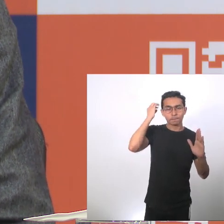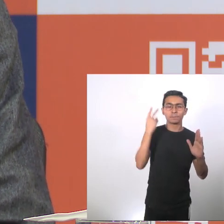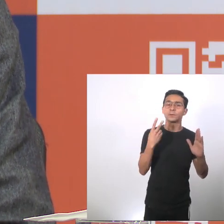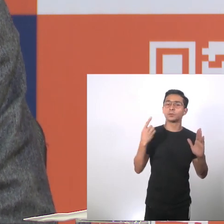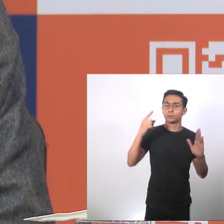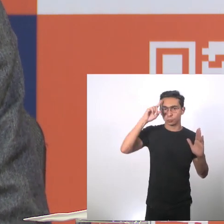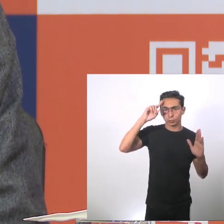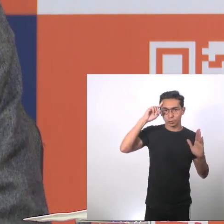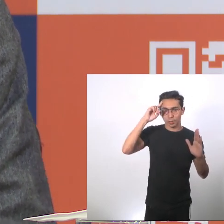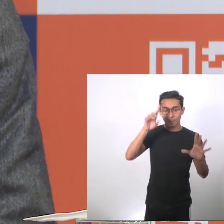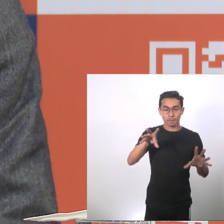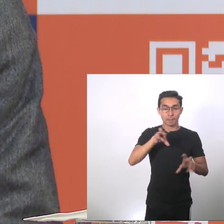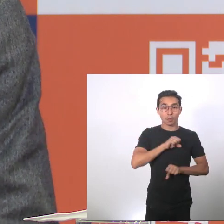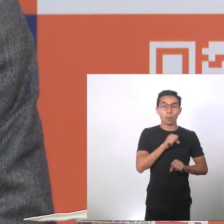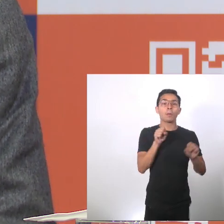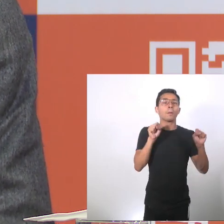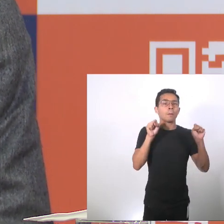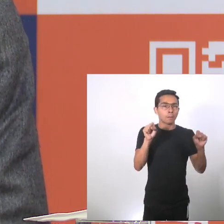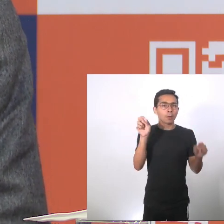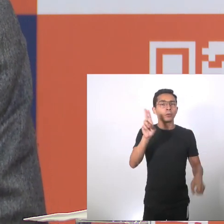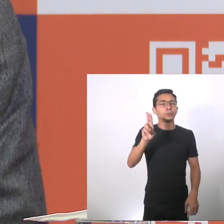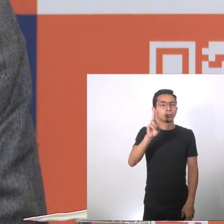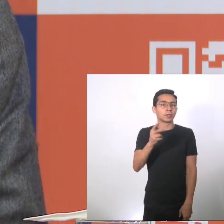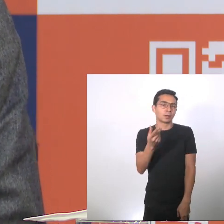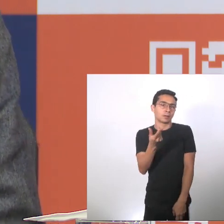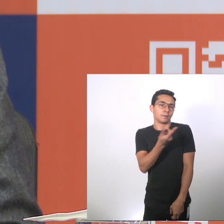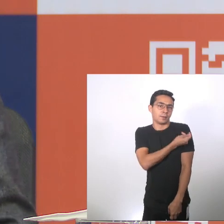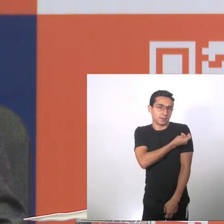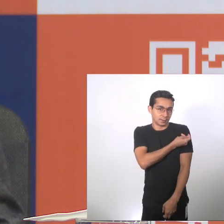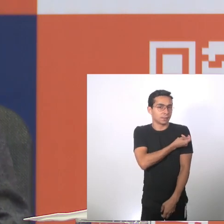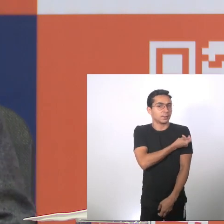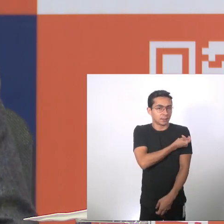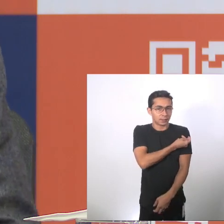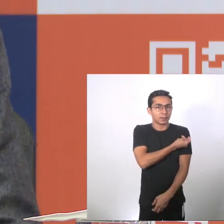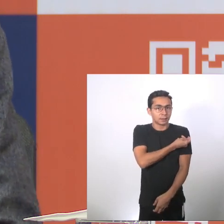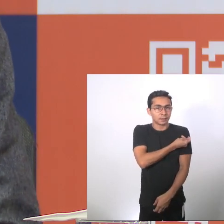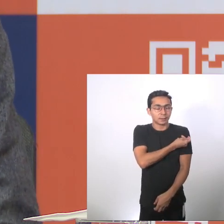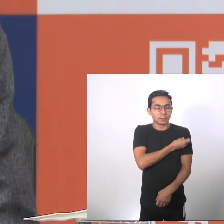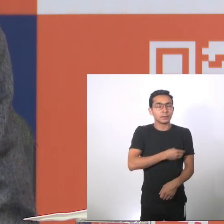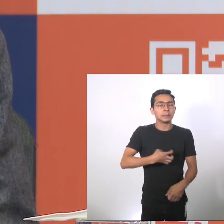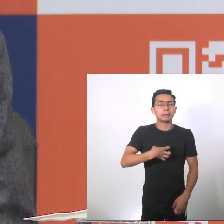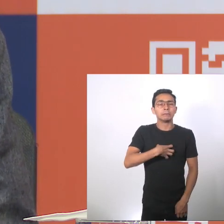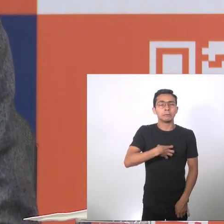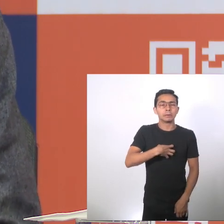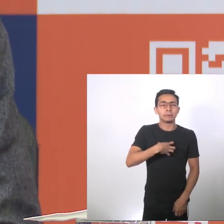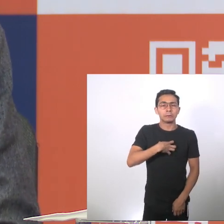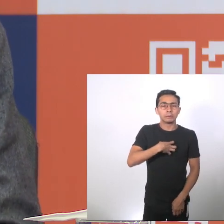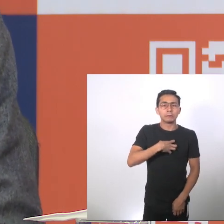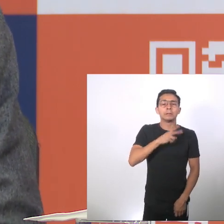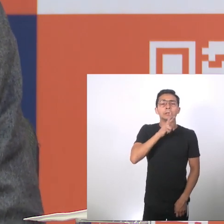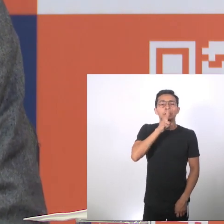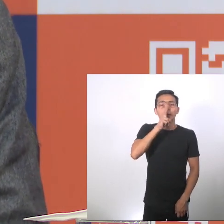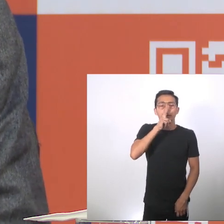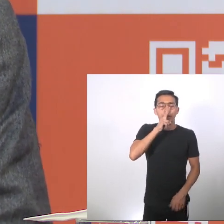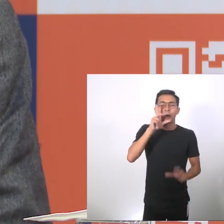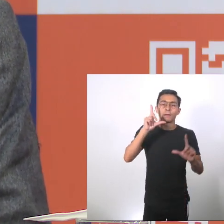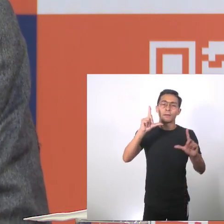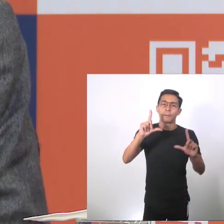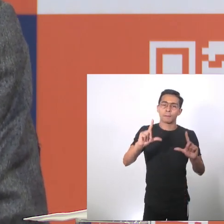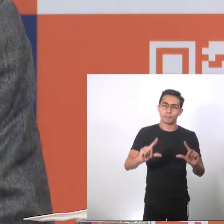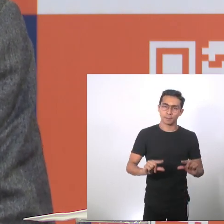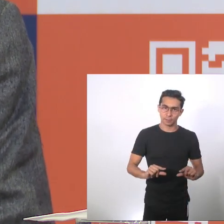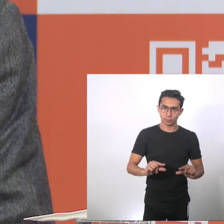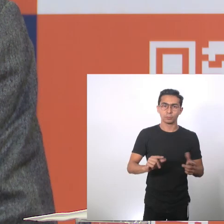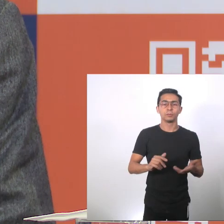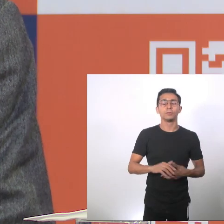há uma oportunidade de uso da vacina para, eventualmente, diminuir o risco da ocorrência da